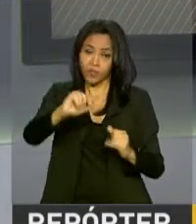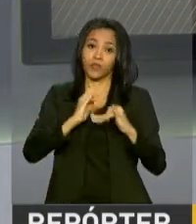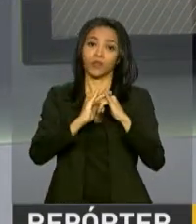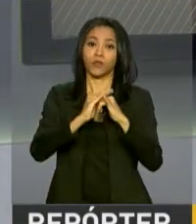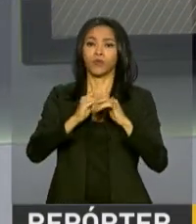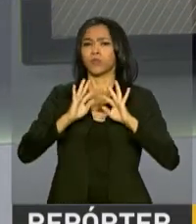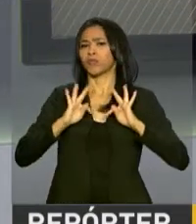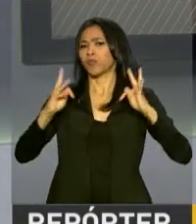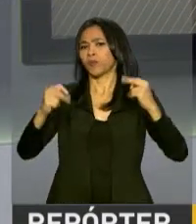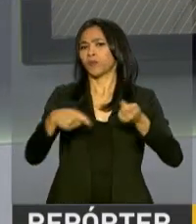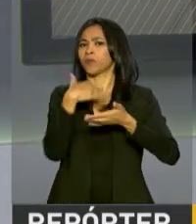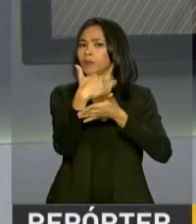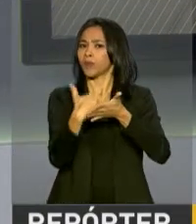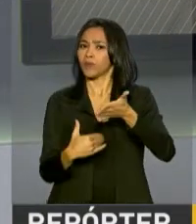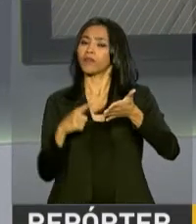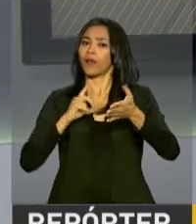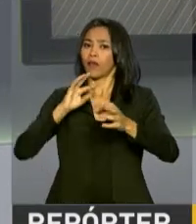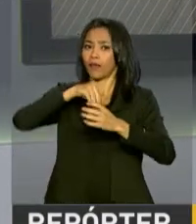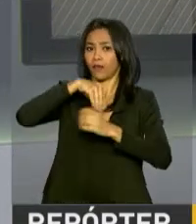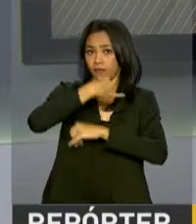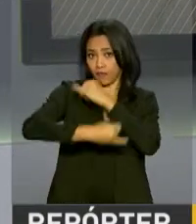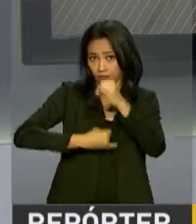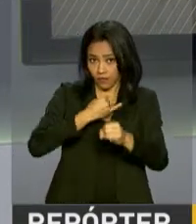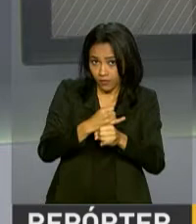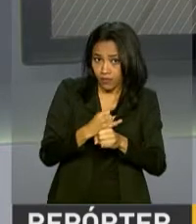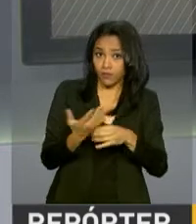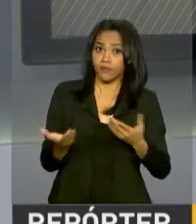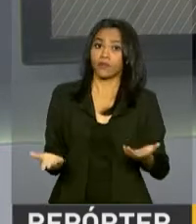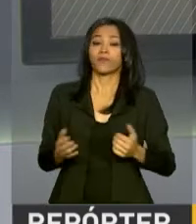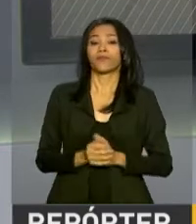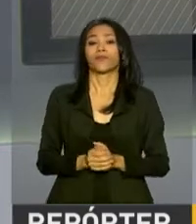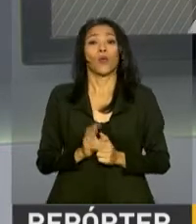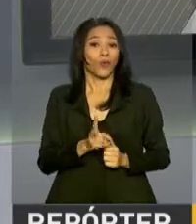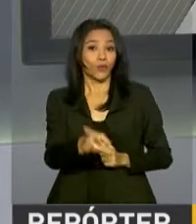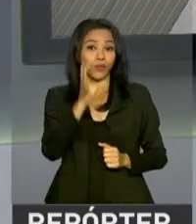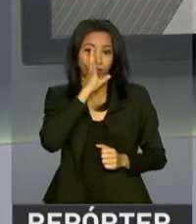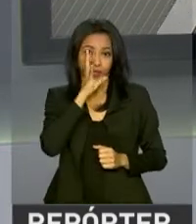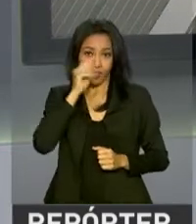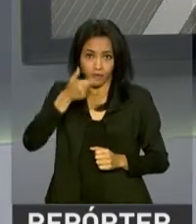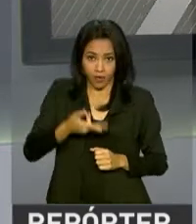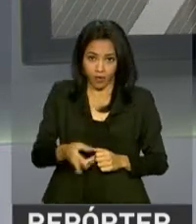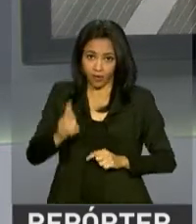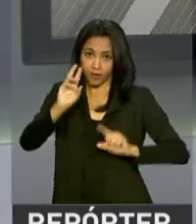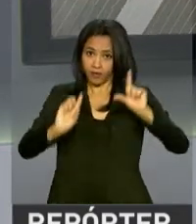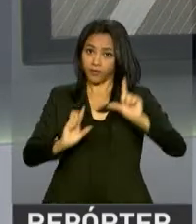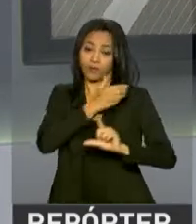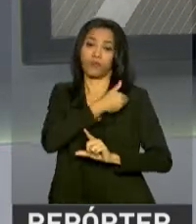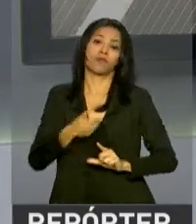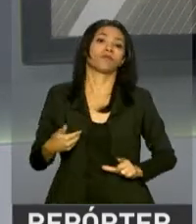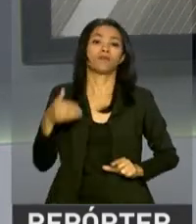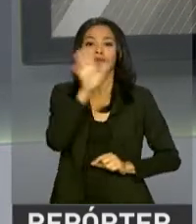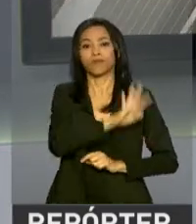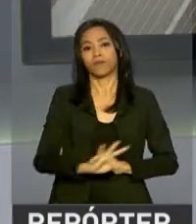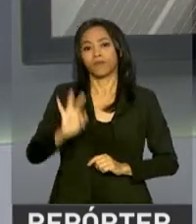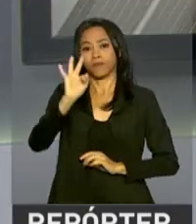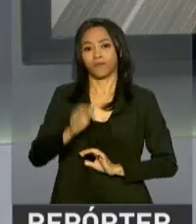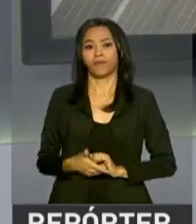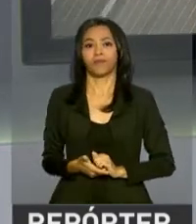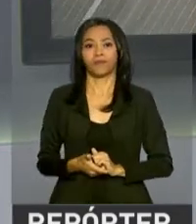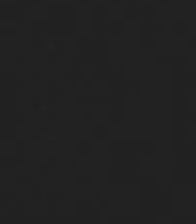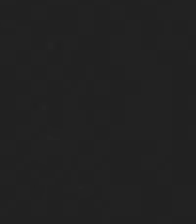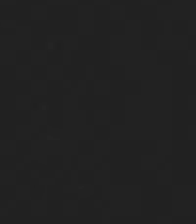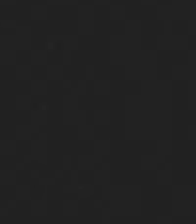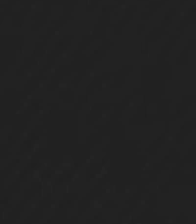toda nossa programação também está na página da nbr na internet continue com a gente aqui na nbr a tv do governo federal